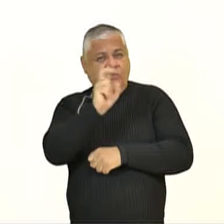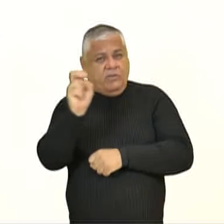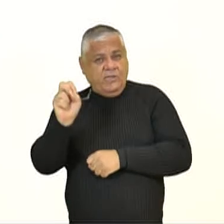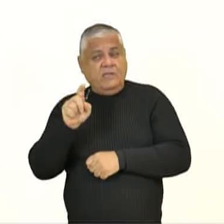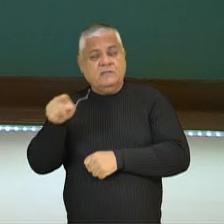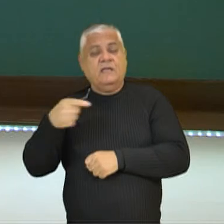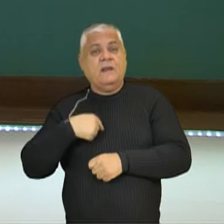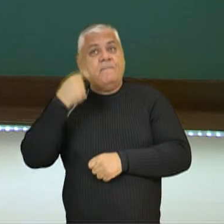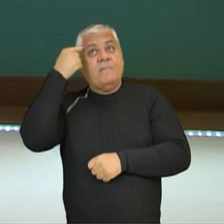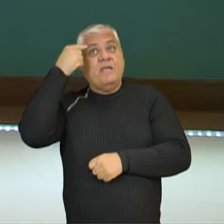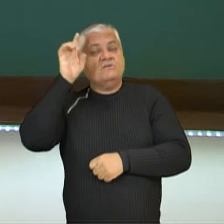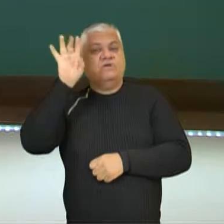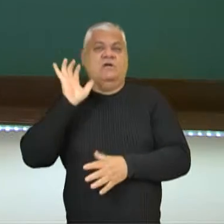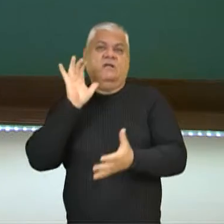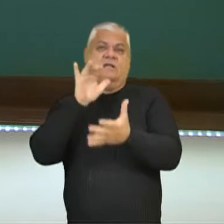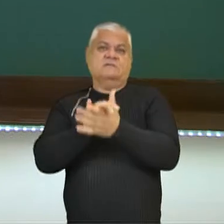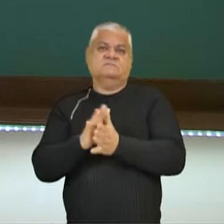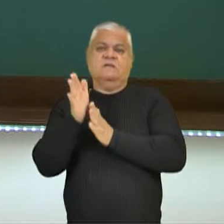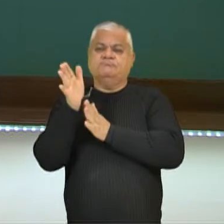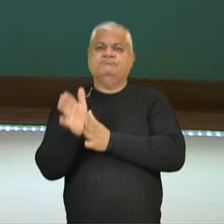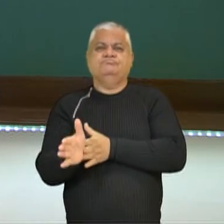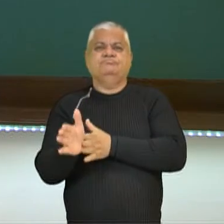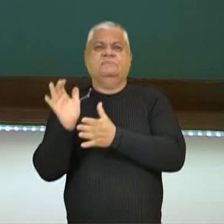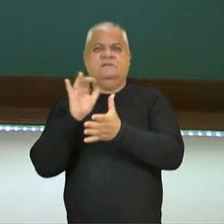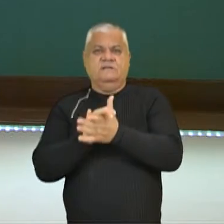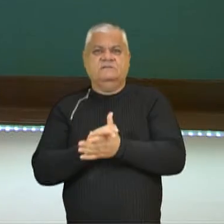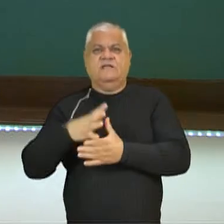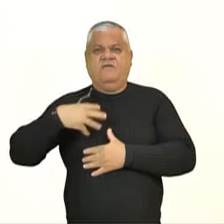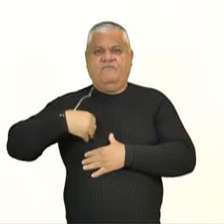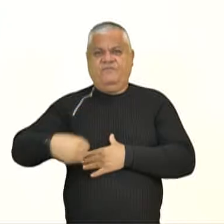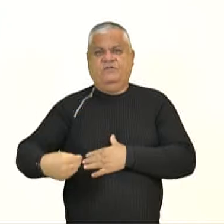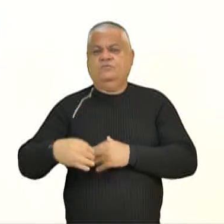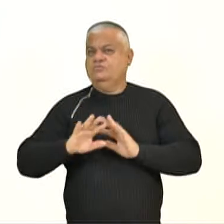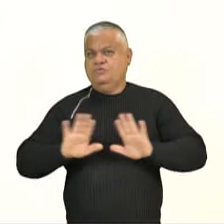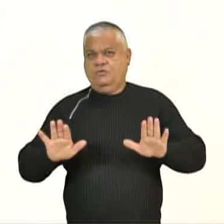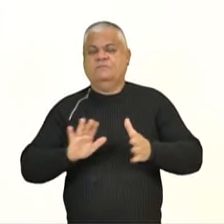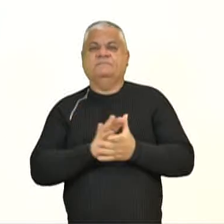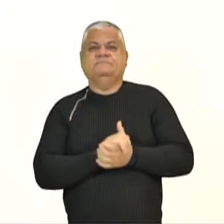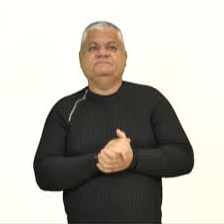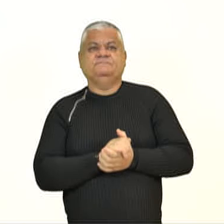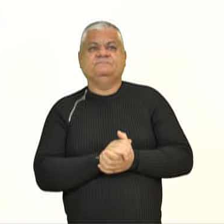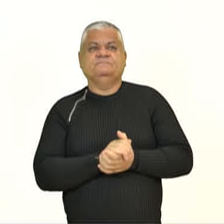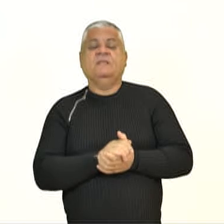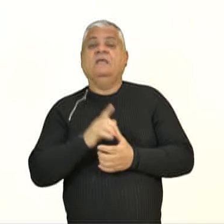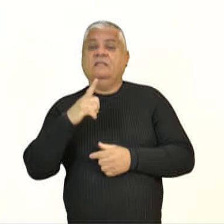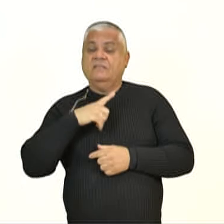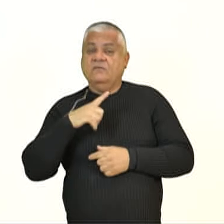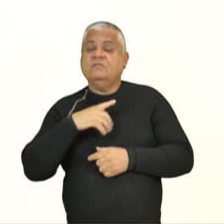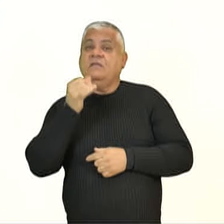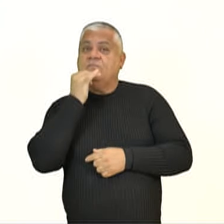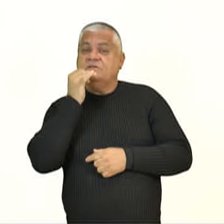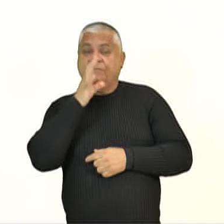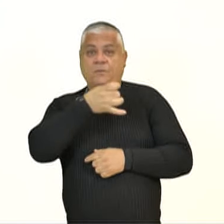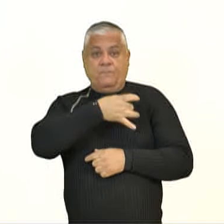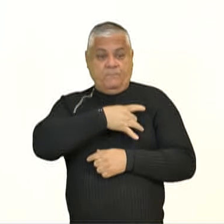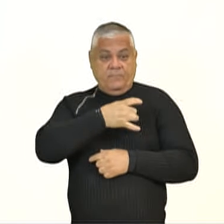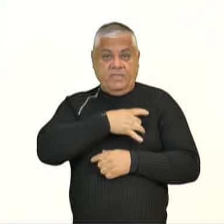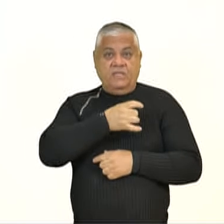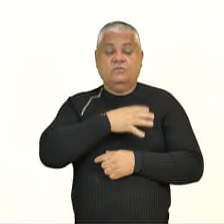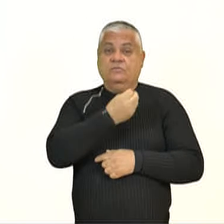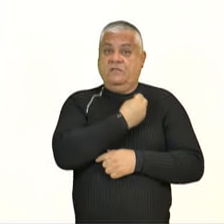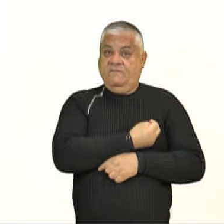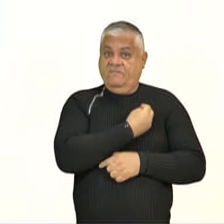muito voltadas para isso, para uma vida, para o casamento, para a maternidade. Luta entre forças opostas, medo da vida